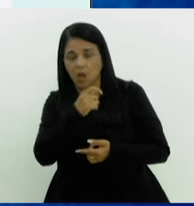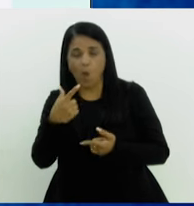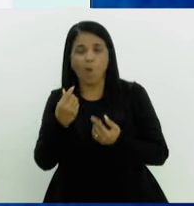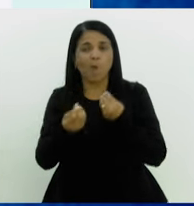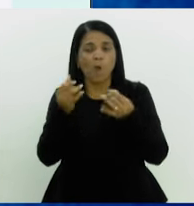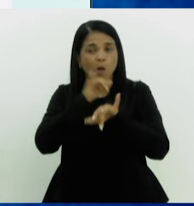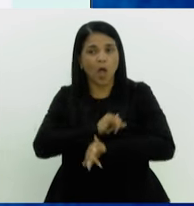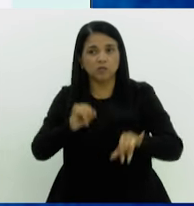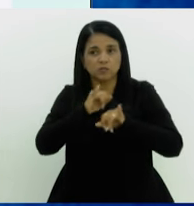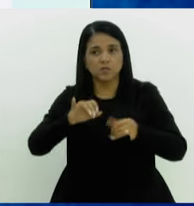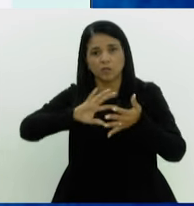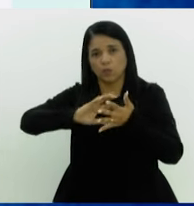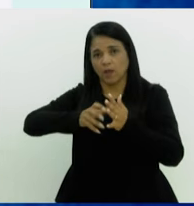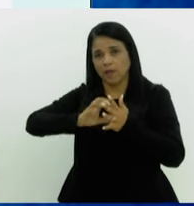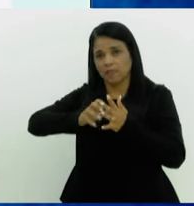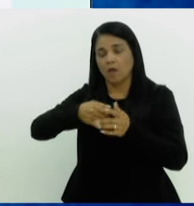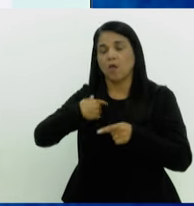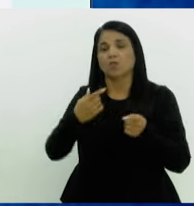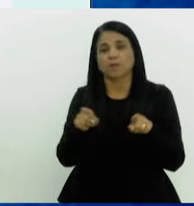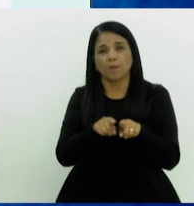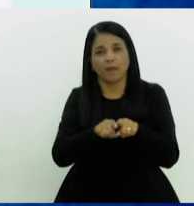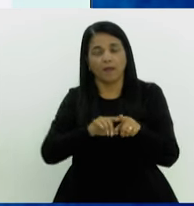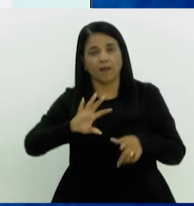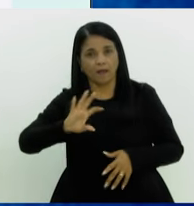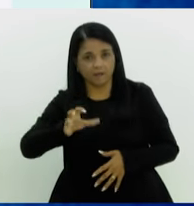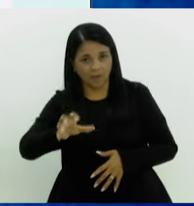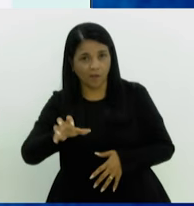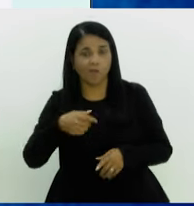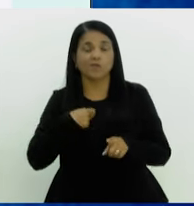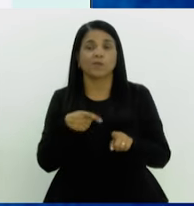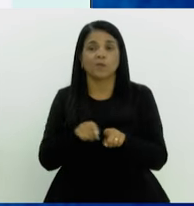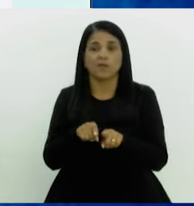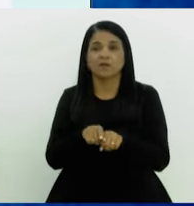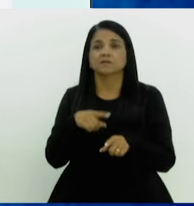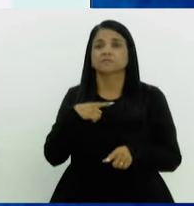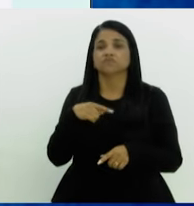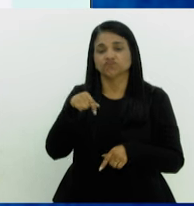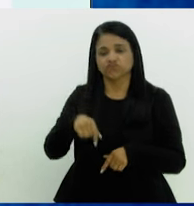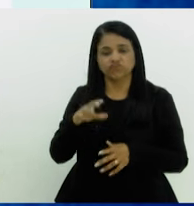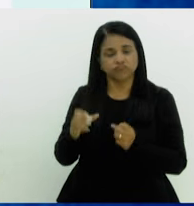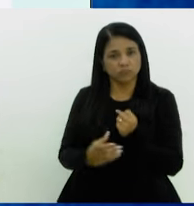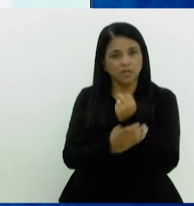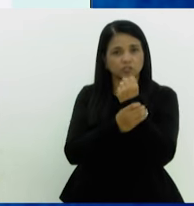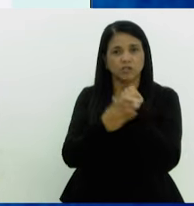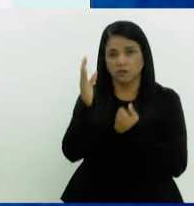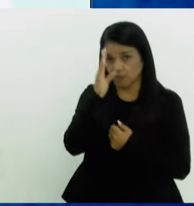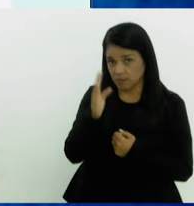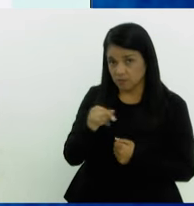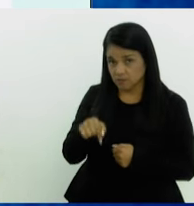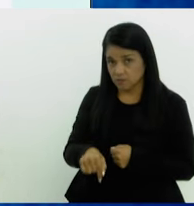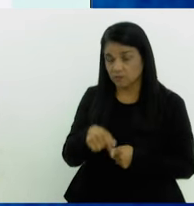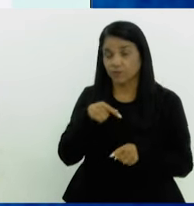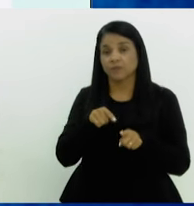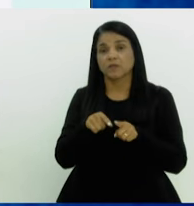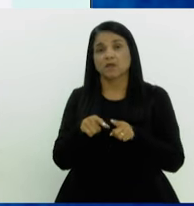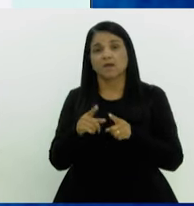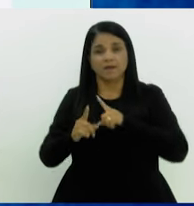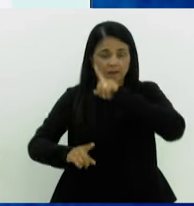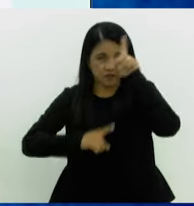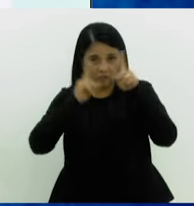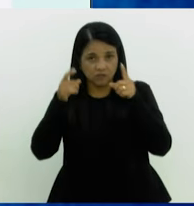porque a gente tem um processo de verificação do anunciante para garantir que ele está aqui no Brasil vai ter também dicas de criativos